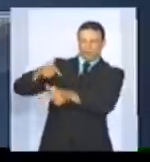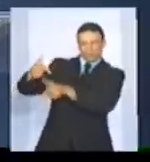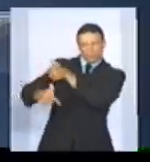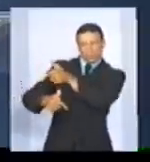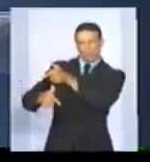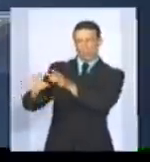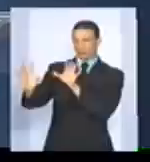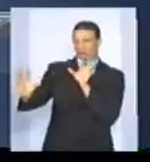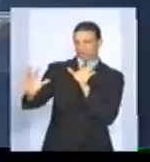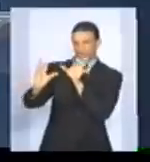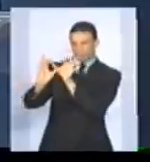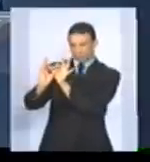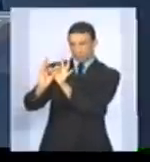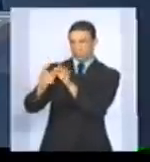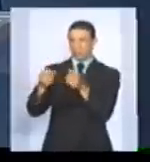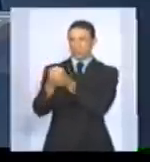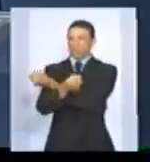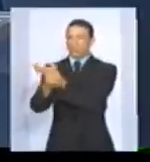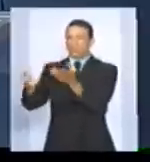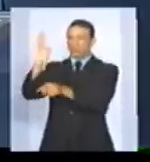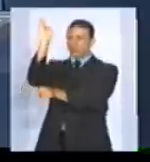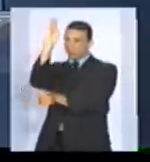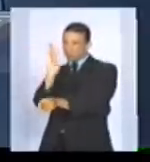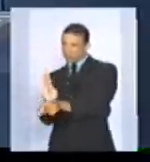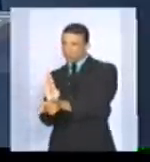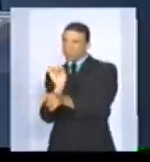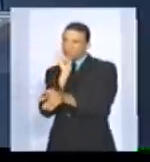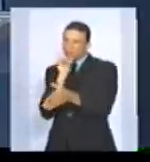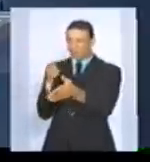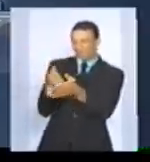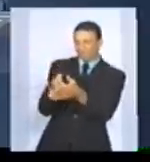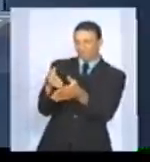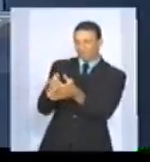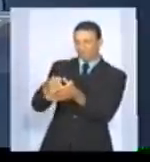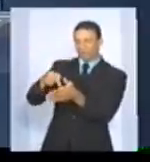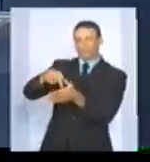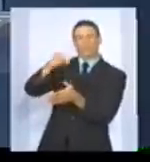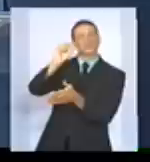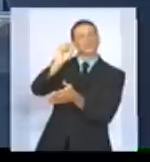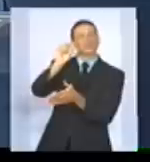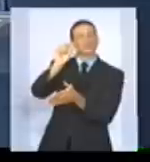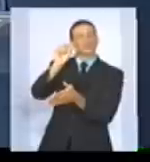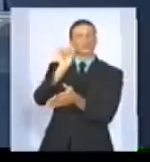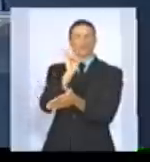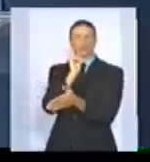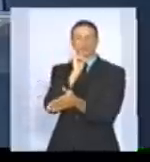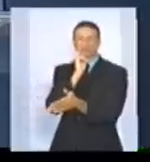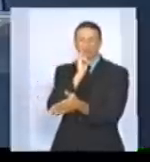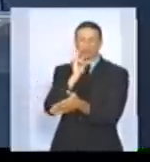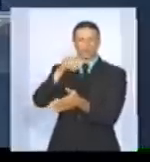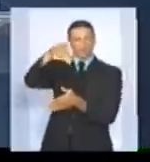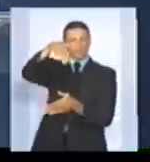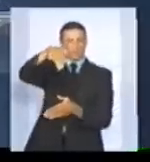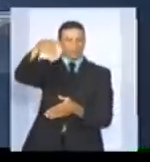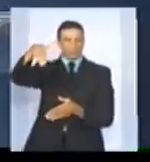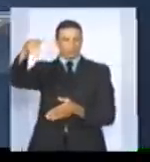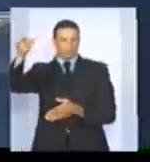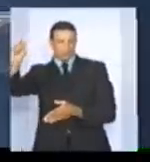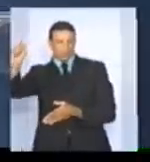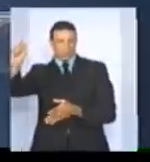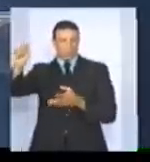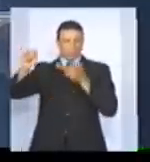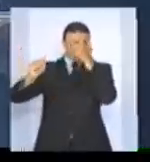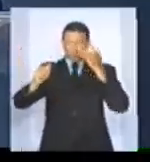de veiculação de conteúdo nacional, impede, por exemplo, que um pacote de lutas de MMA, altamente procurado hoje em